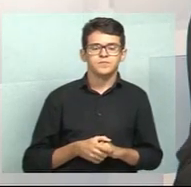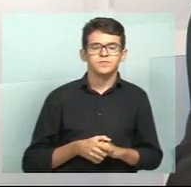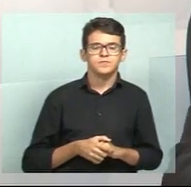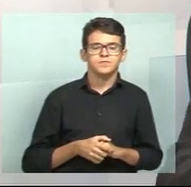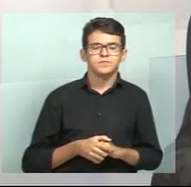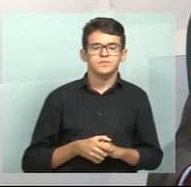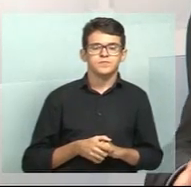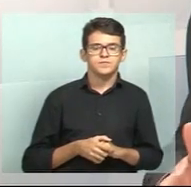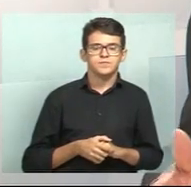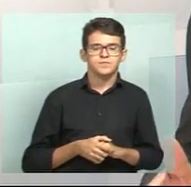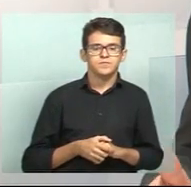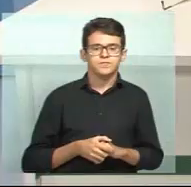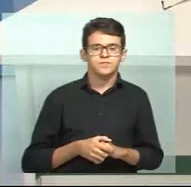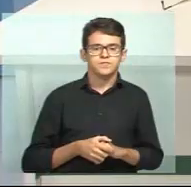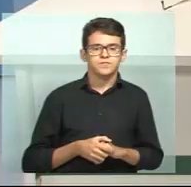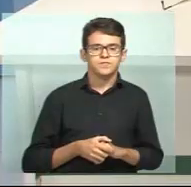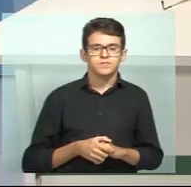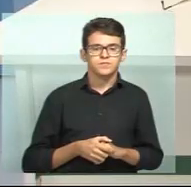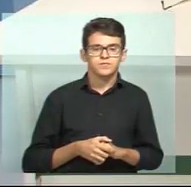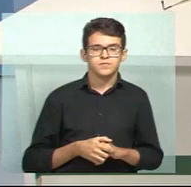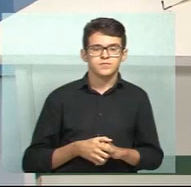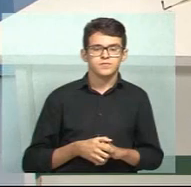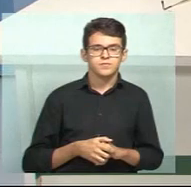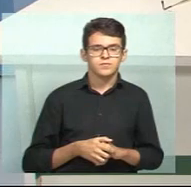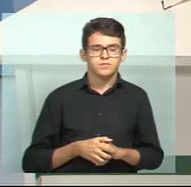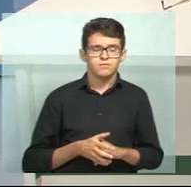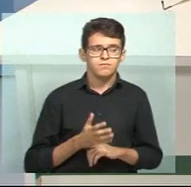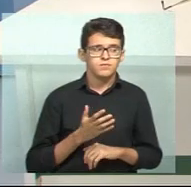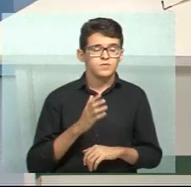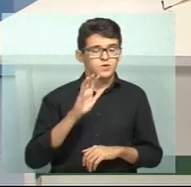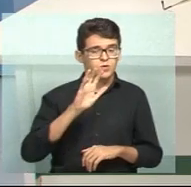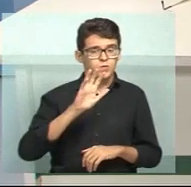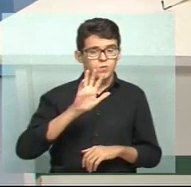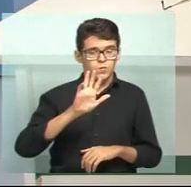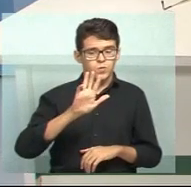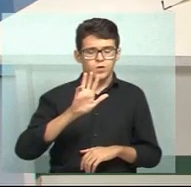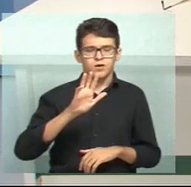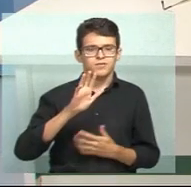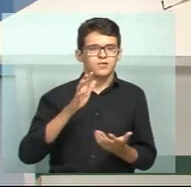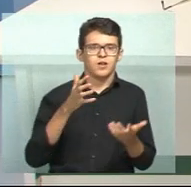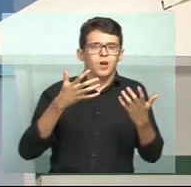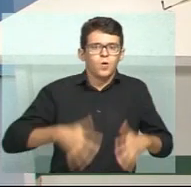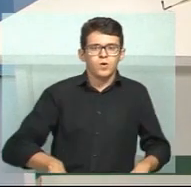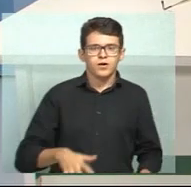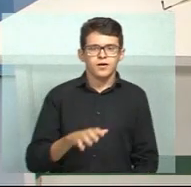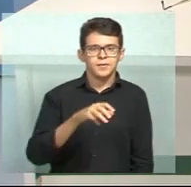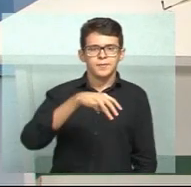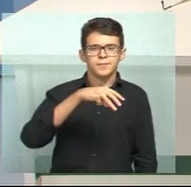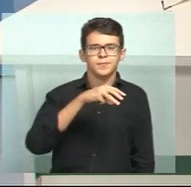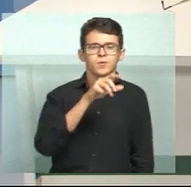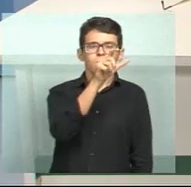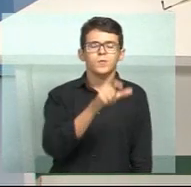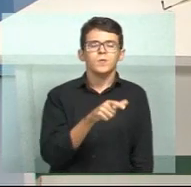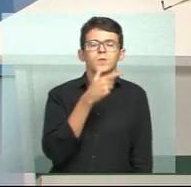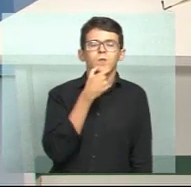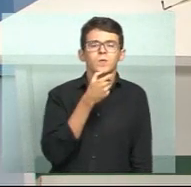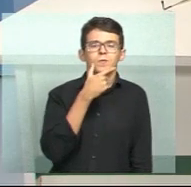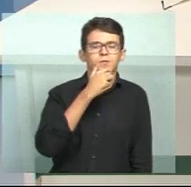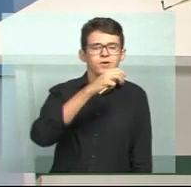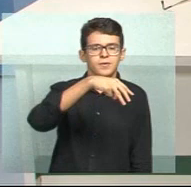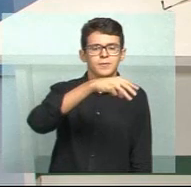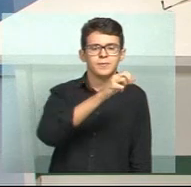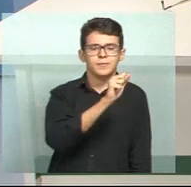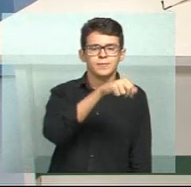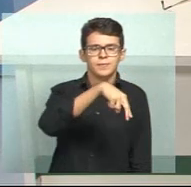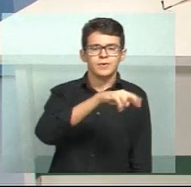Na realidade, ele usou essa expressão, mas ele nunca quis o Mantega, né? O Mantega tinha um inimigo pessoal num processo que era o